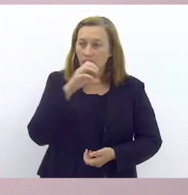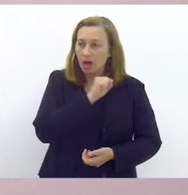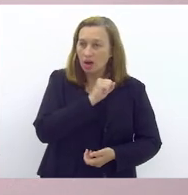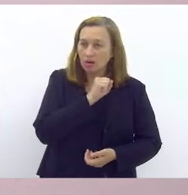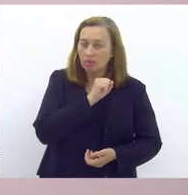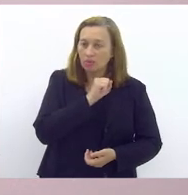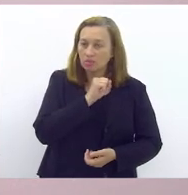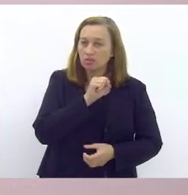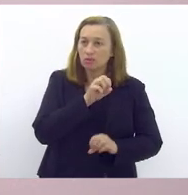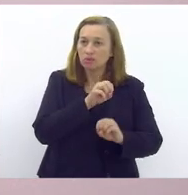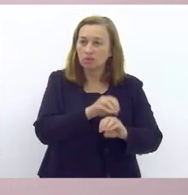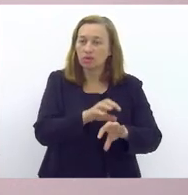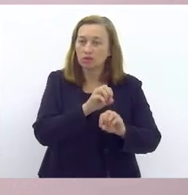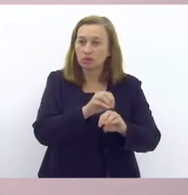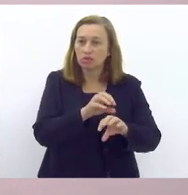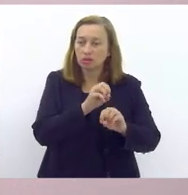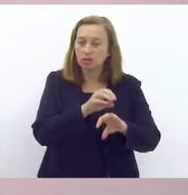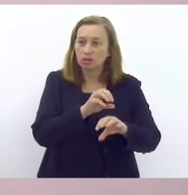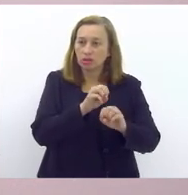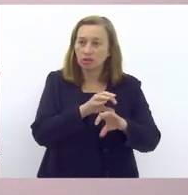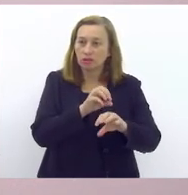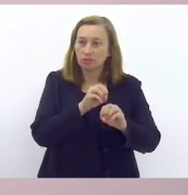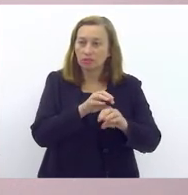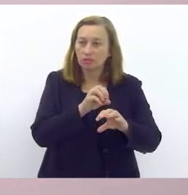imediatamente que a educação